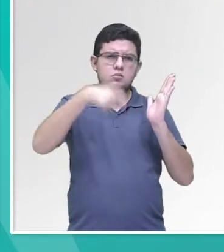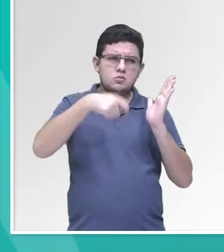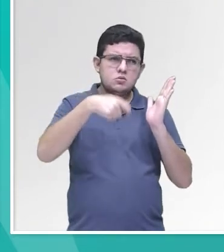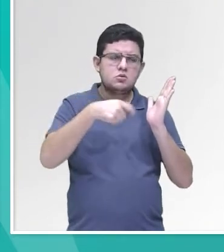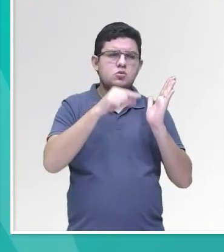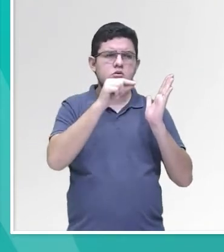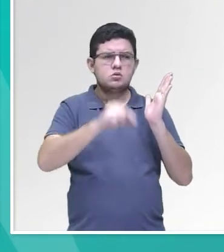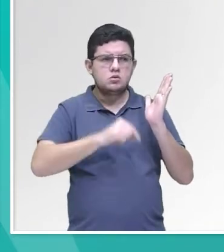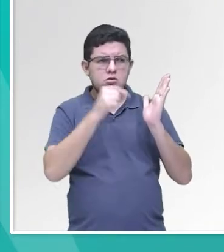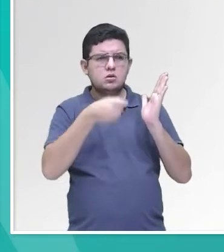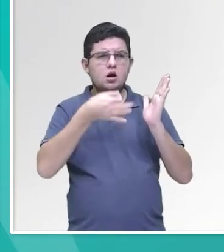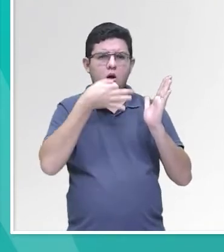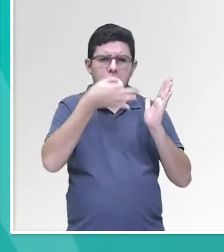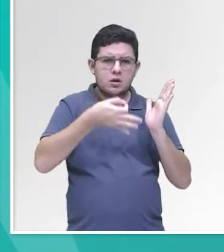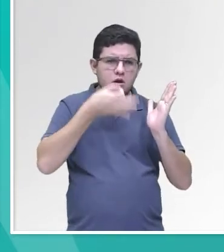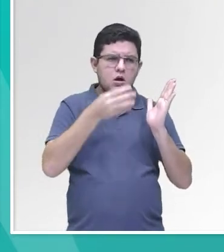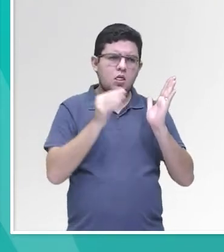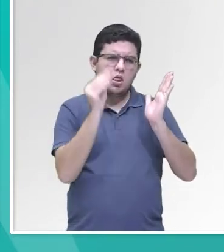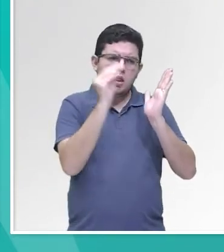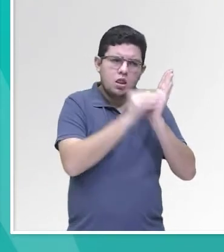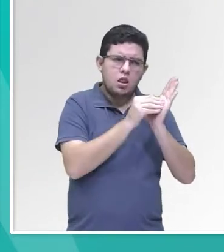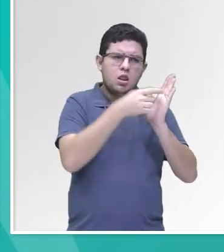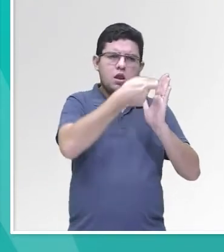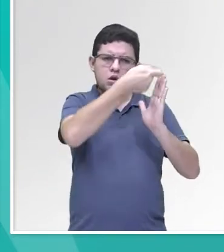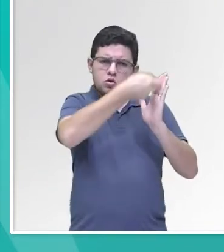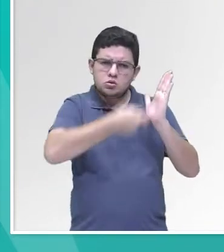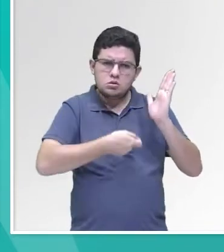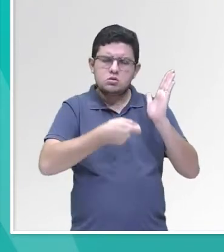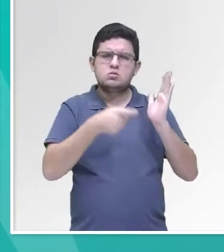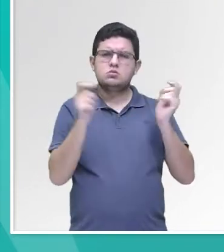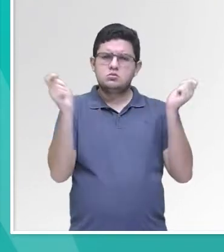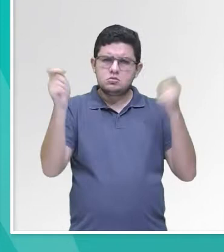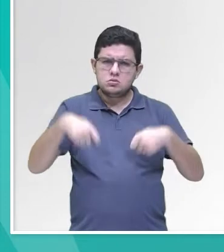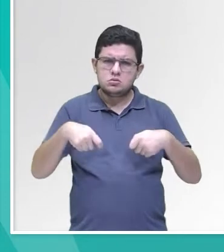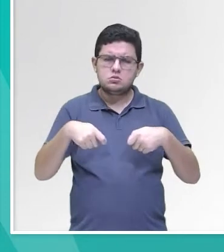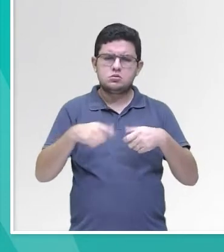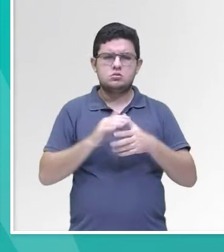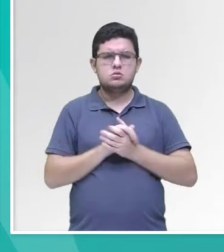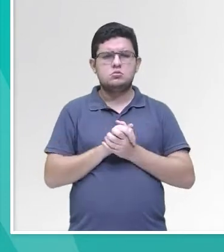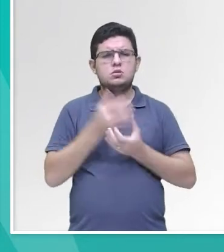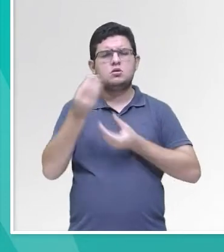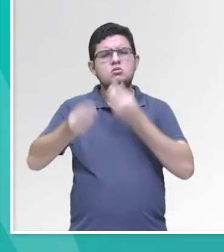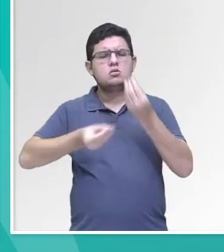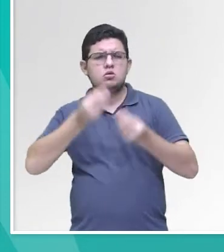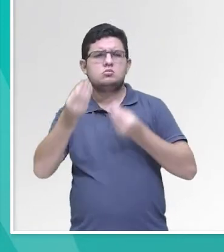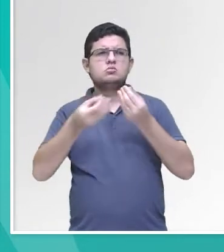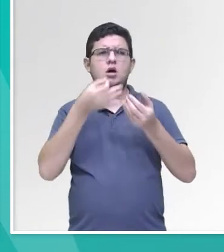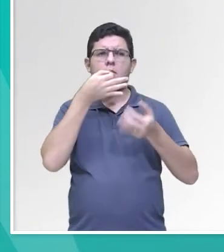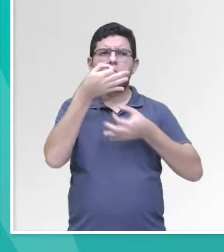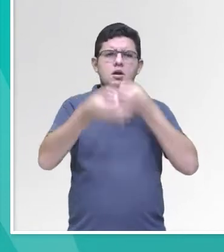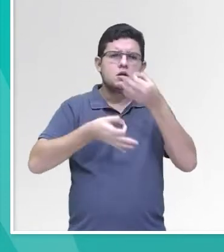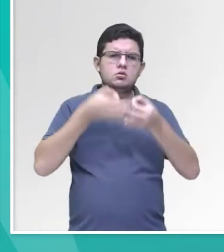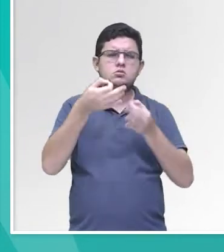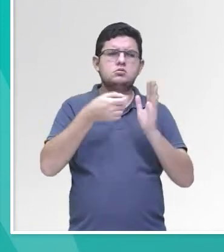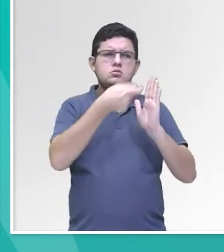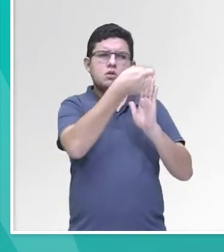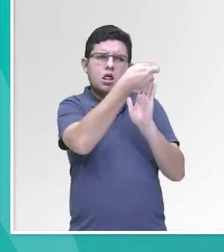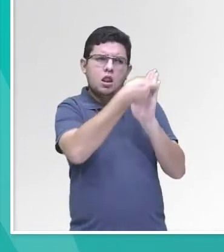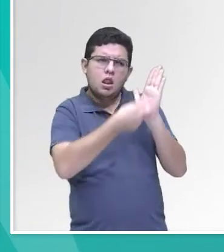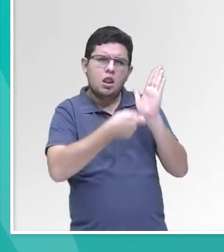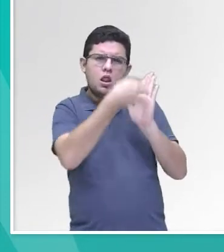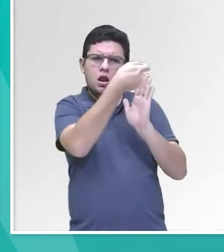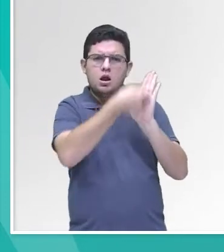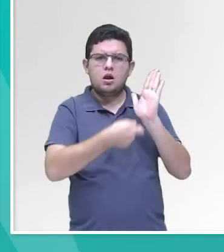a minha opinião? Né? Que forma é essa, então? Que forma de expressar o texto